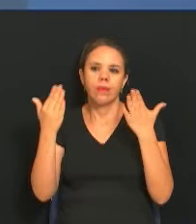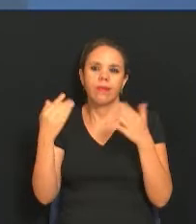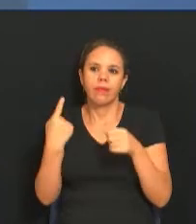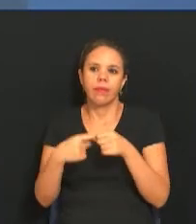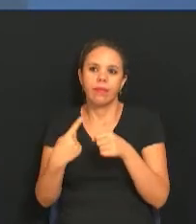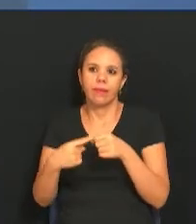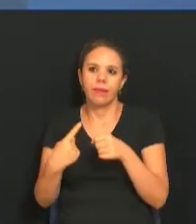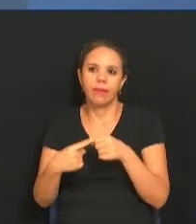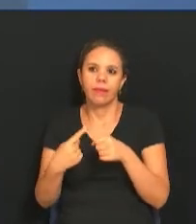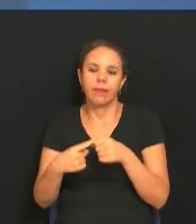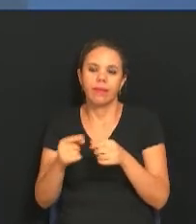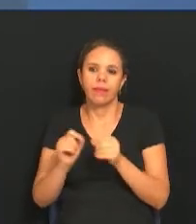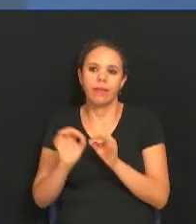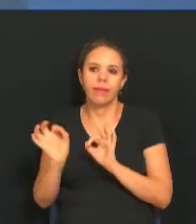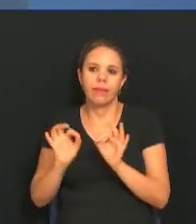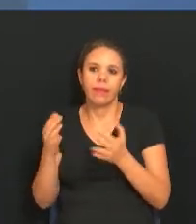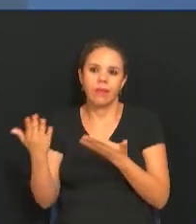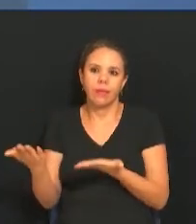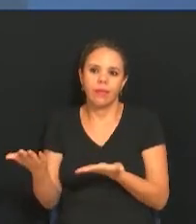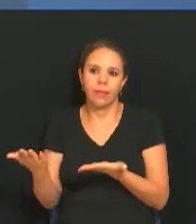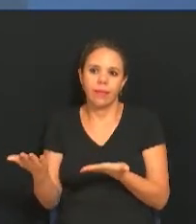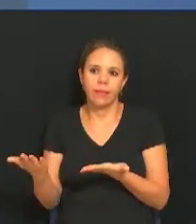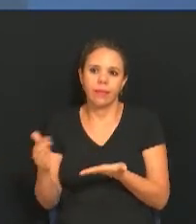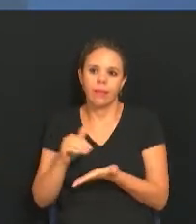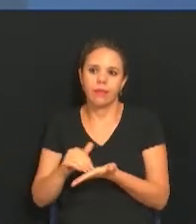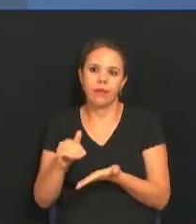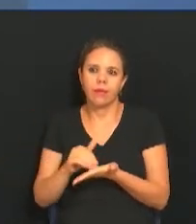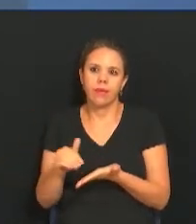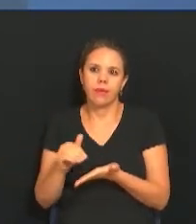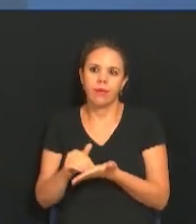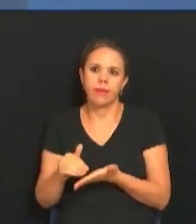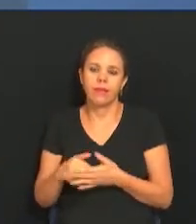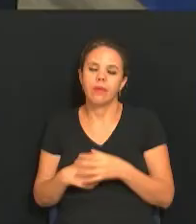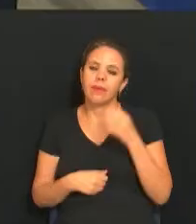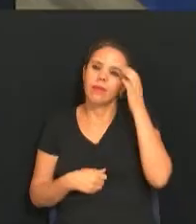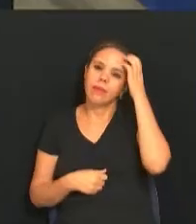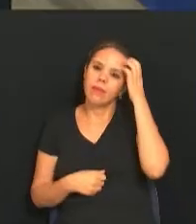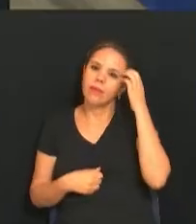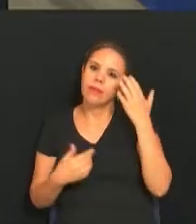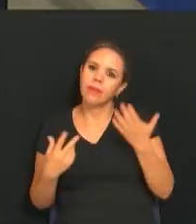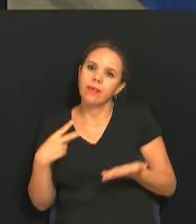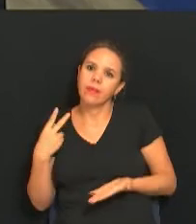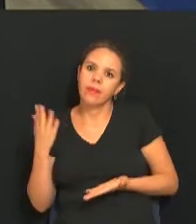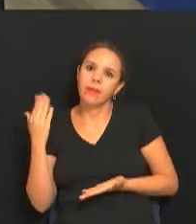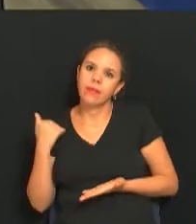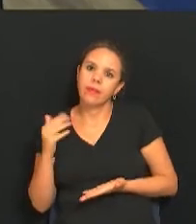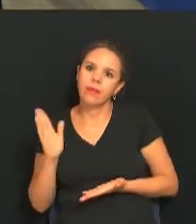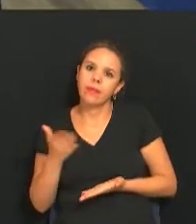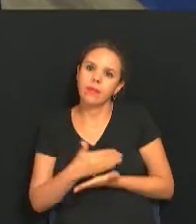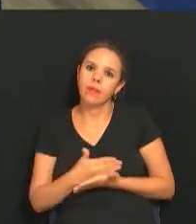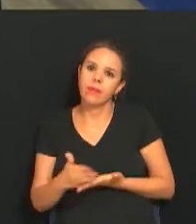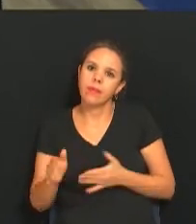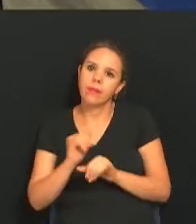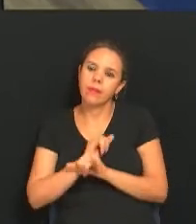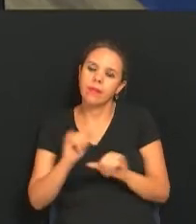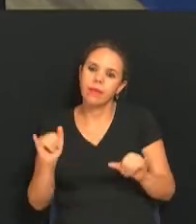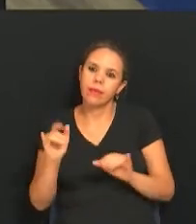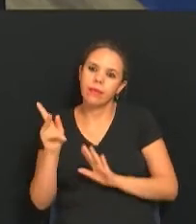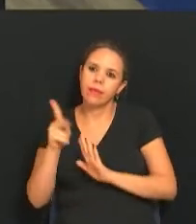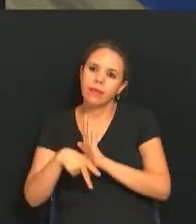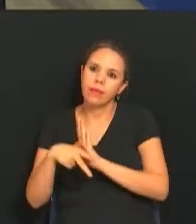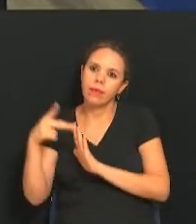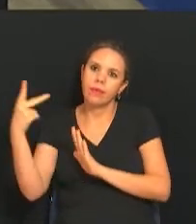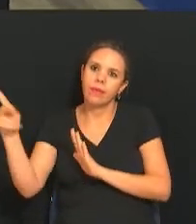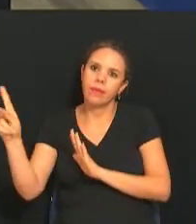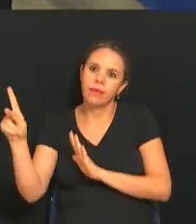aquilo que temos feito através do nosso gabinete e também do nosso mandato. Bom, vereador, então já vamos começar então falando dos seus projetos, né, da